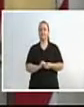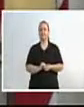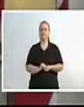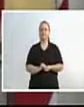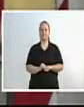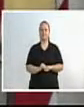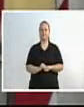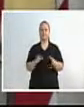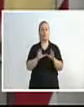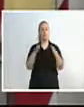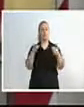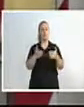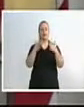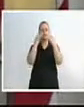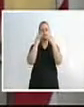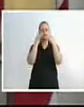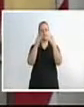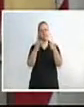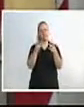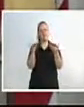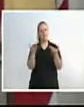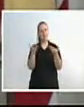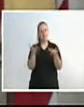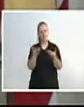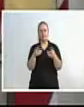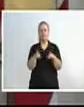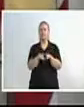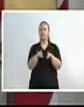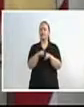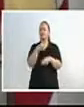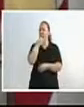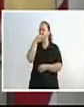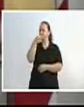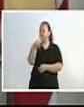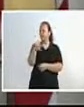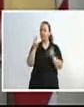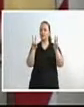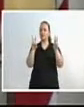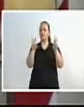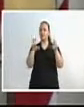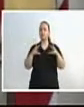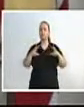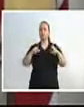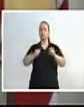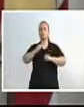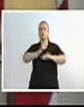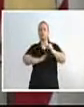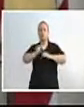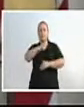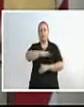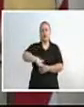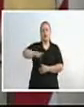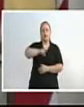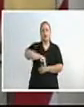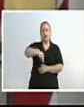a comunidade que nos assiste. Vou fazer um comentário sobre todas as obras realizadas na região norte do